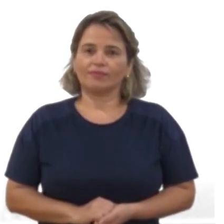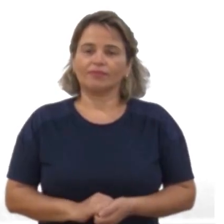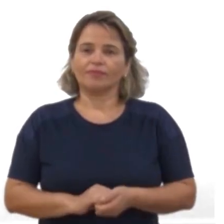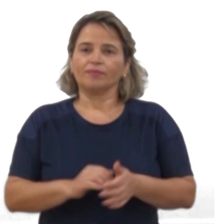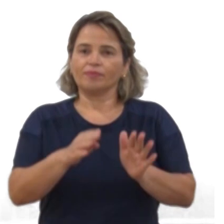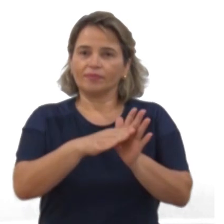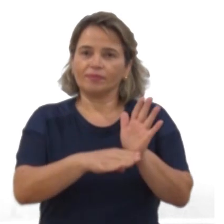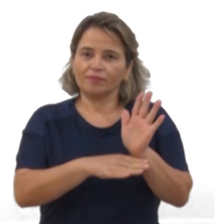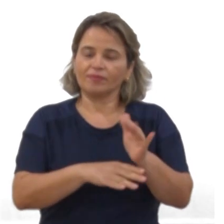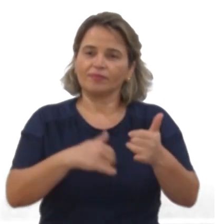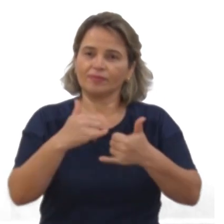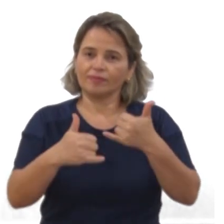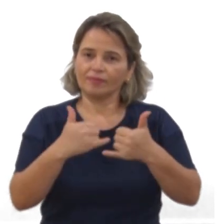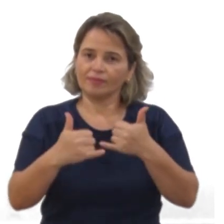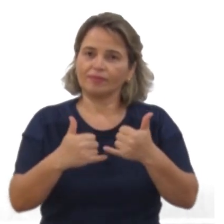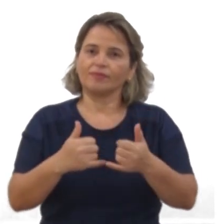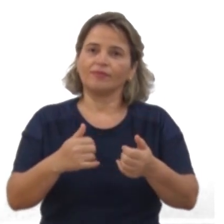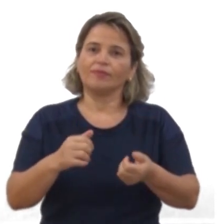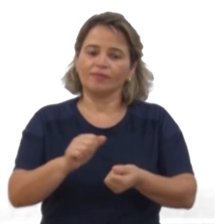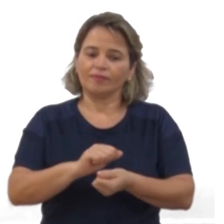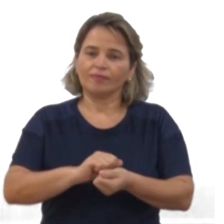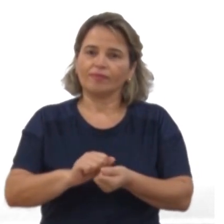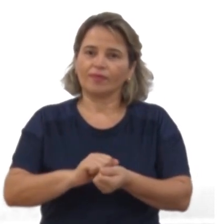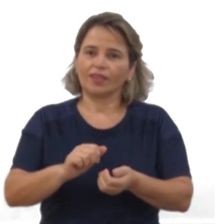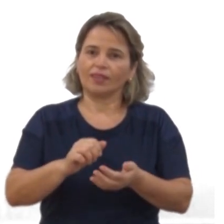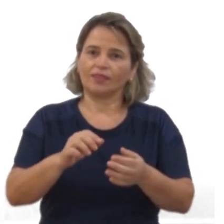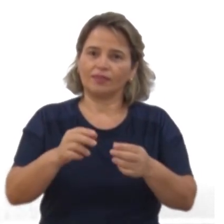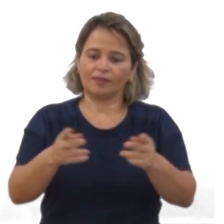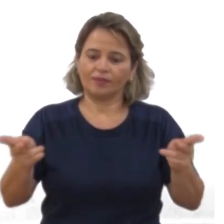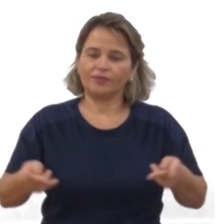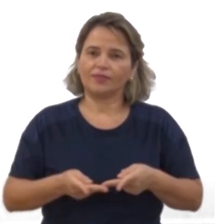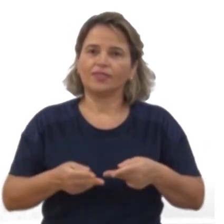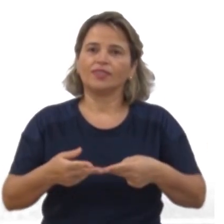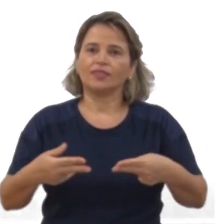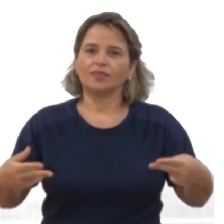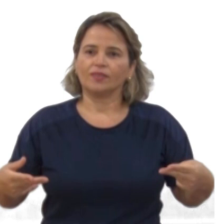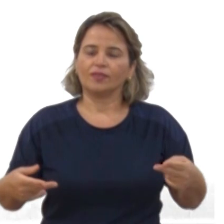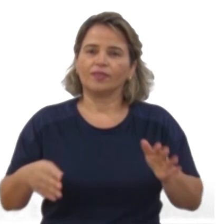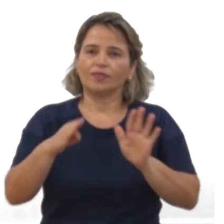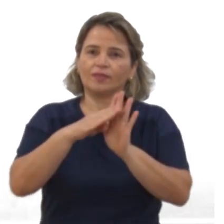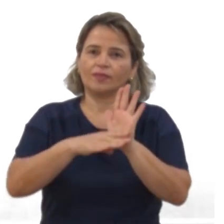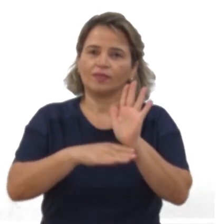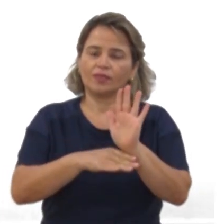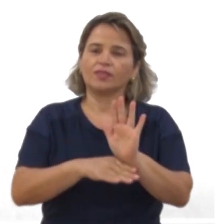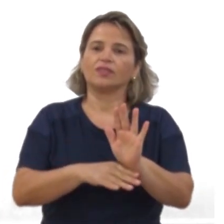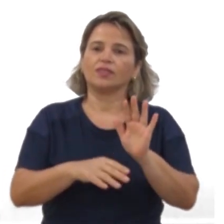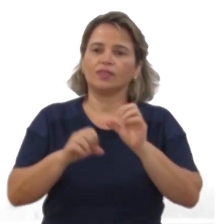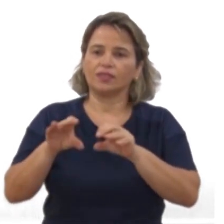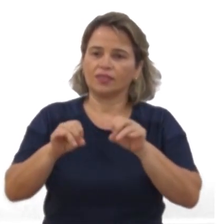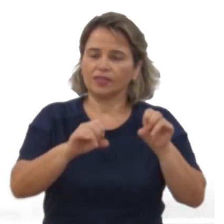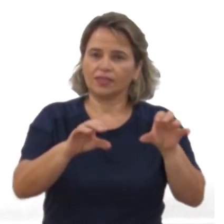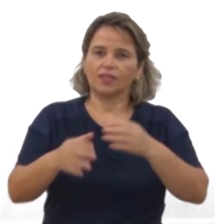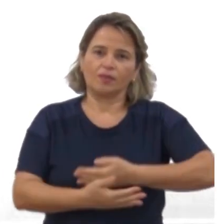Proposta: brincadeira de lavar as louças. Essa proposta proporcionará ao bebê aprendizagens